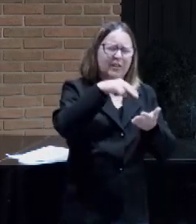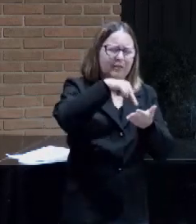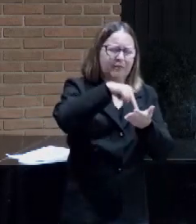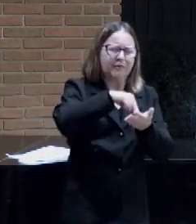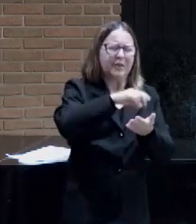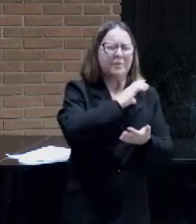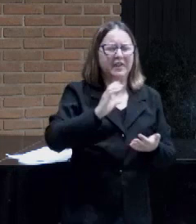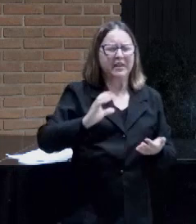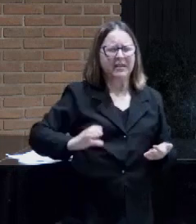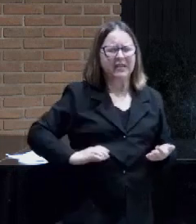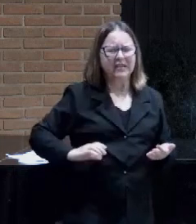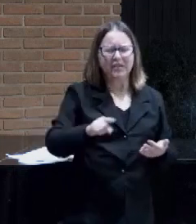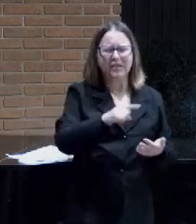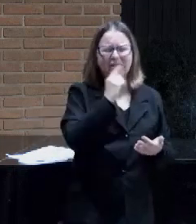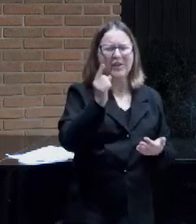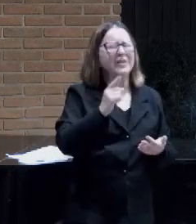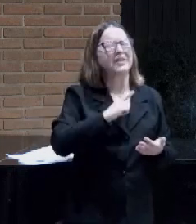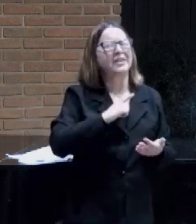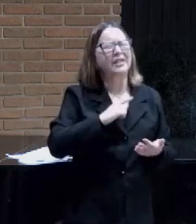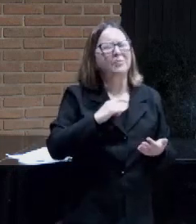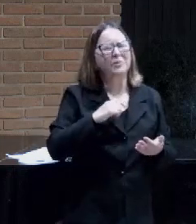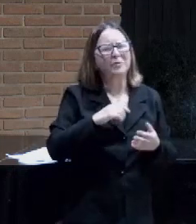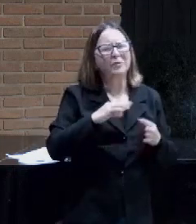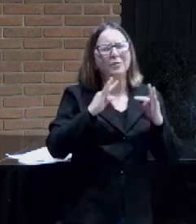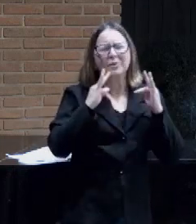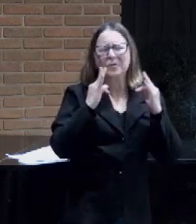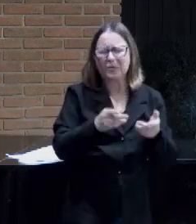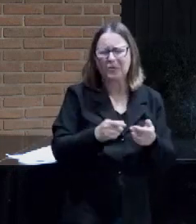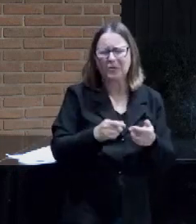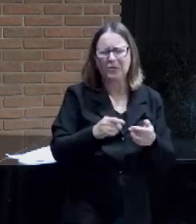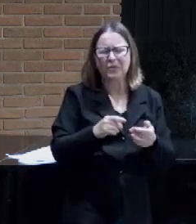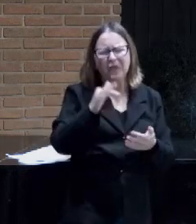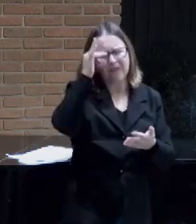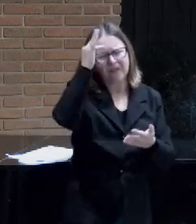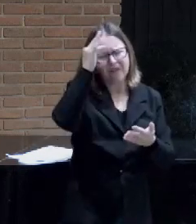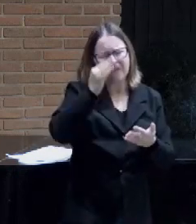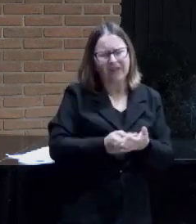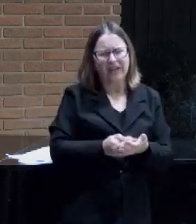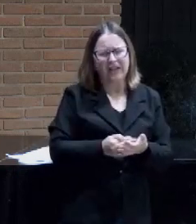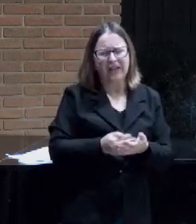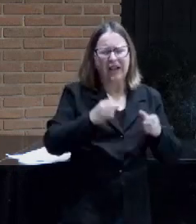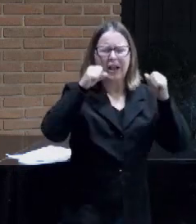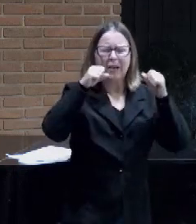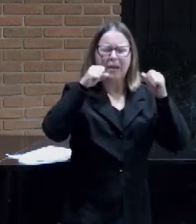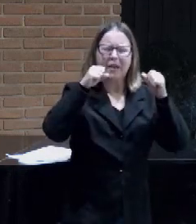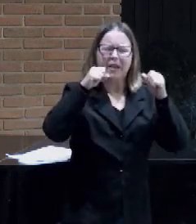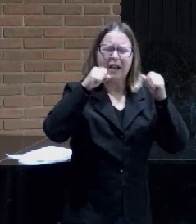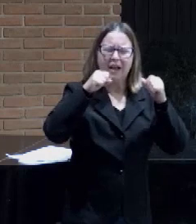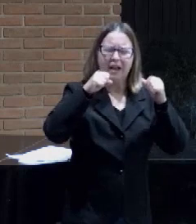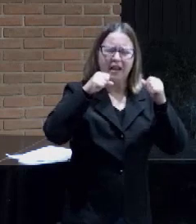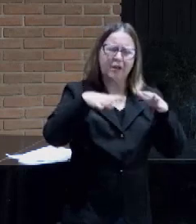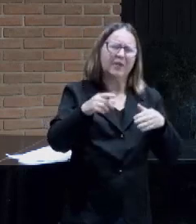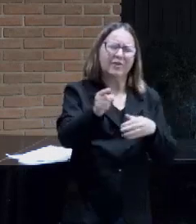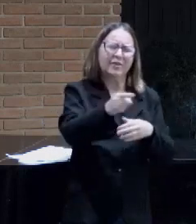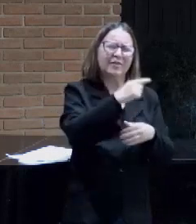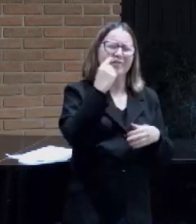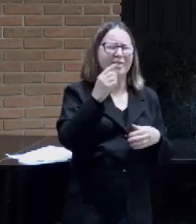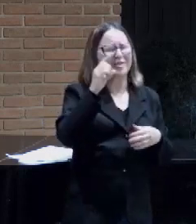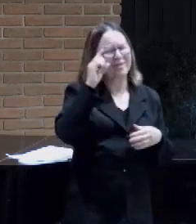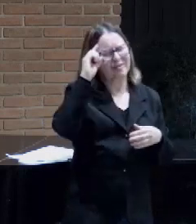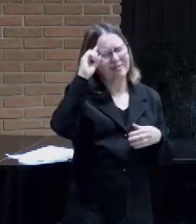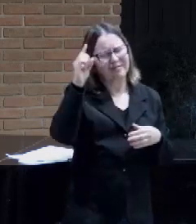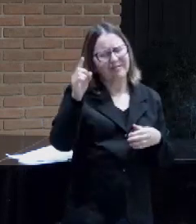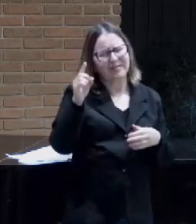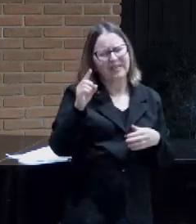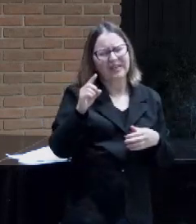crer nisso com a fé que somente o Senhor pode nos dar. Abençoa o nosso domingo, Pai, que nós possamos sair depois